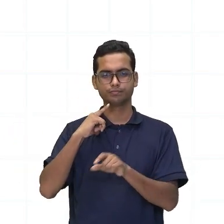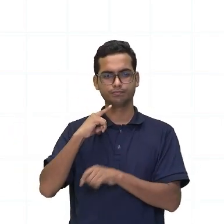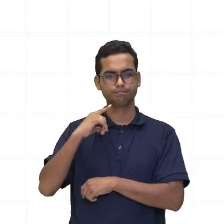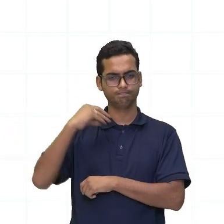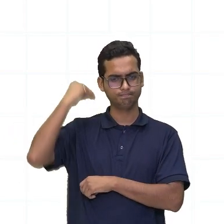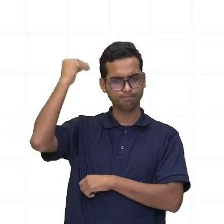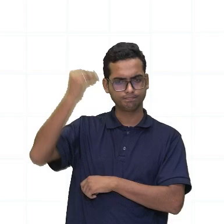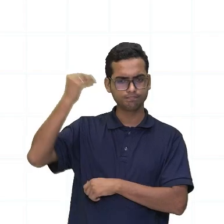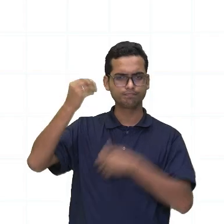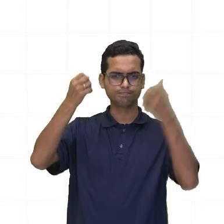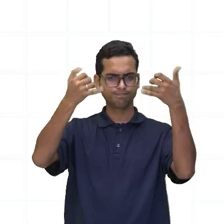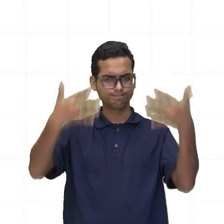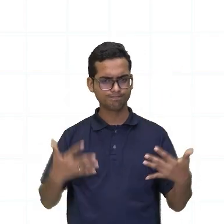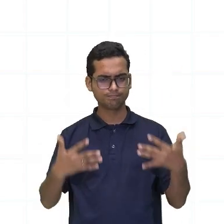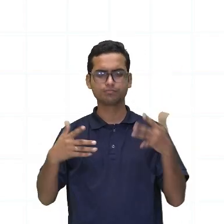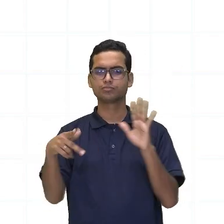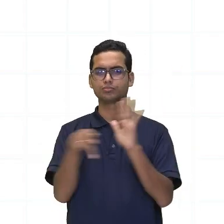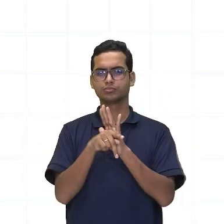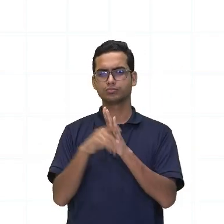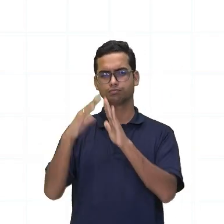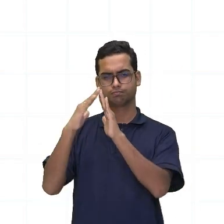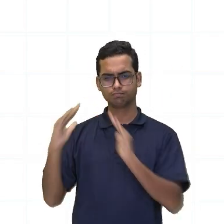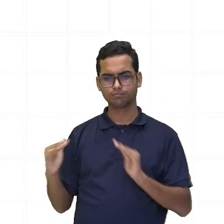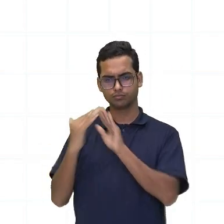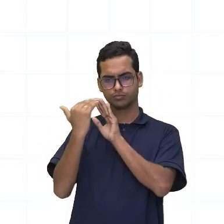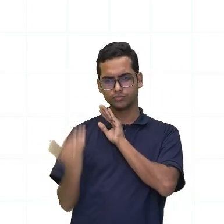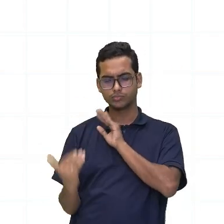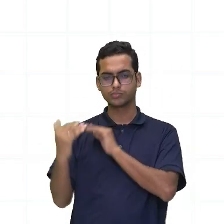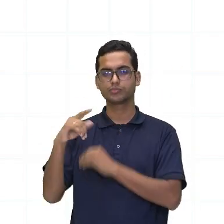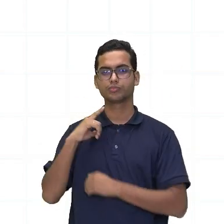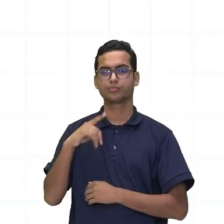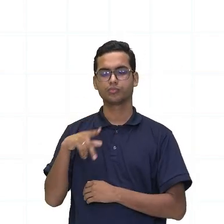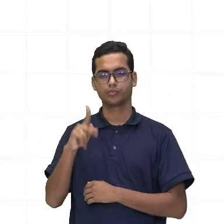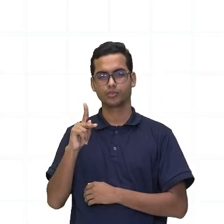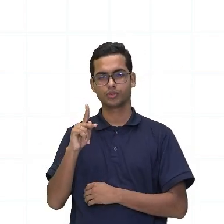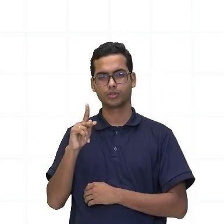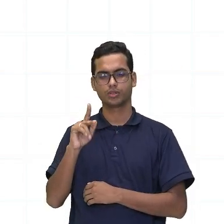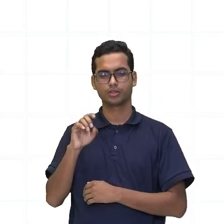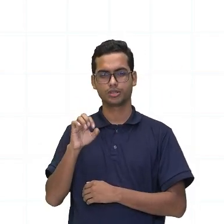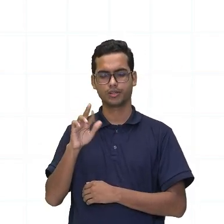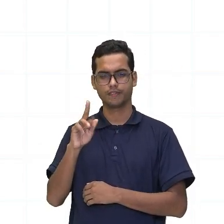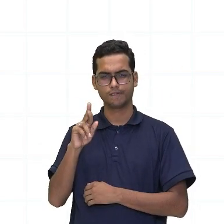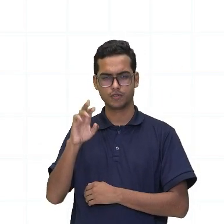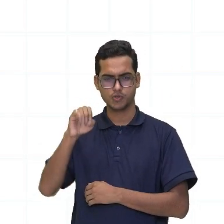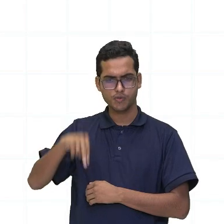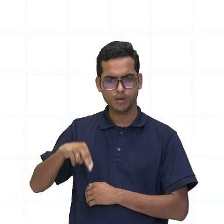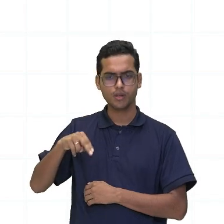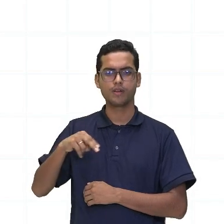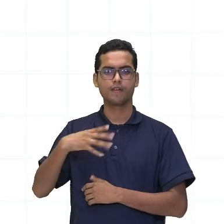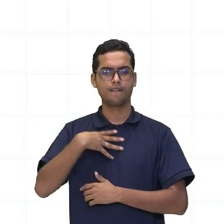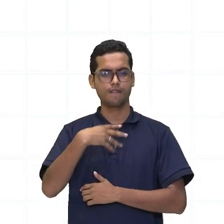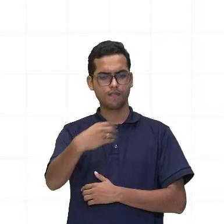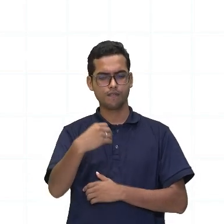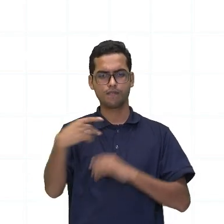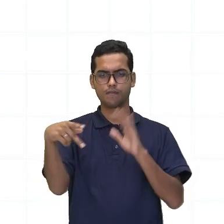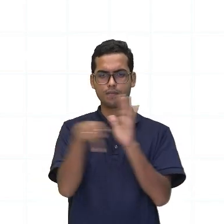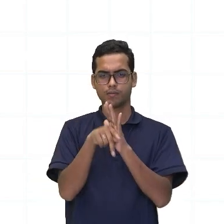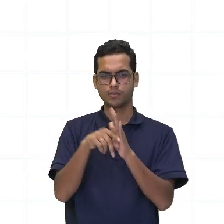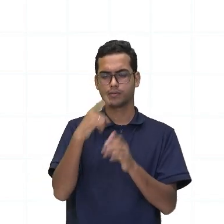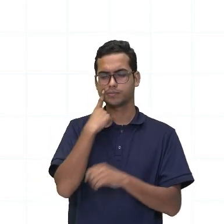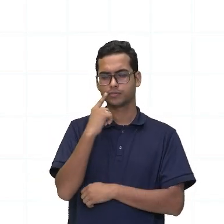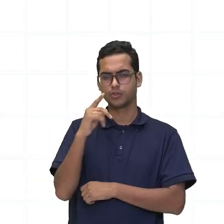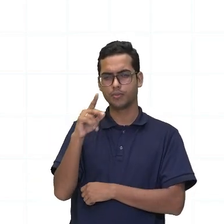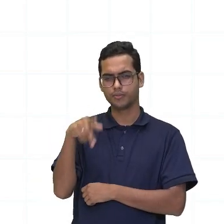da história, Khafre era filho do faraó Quéops. Tá? Então, por respeito ao pai, optou-se por fazer